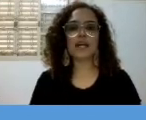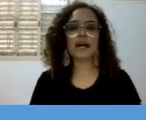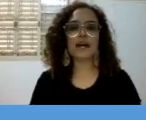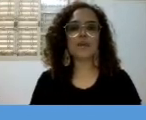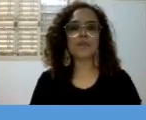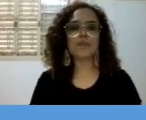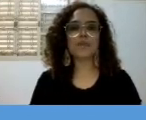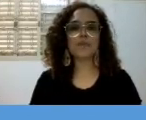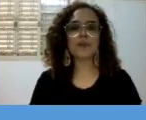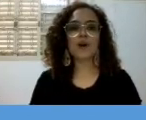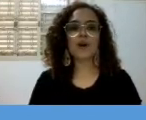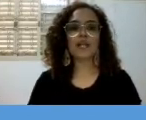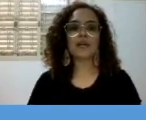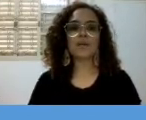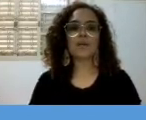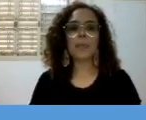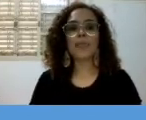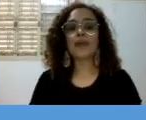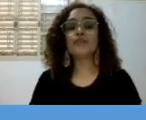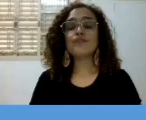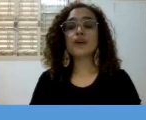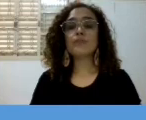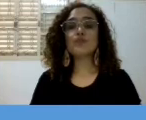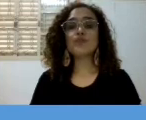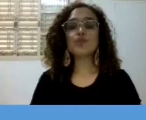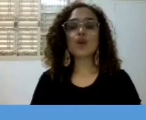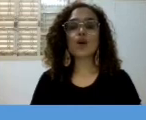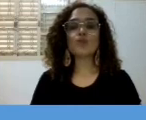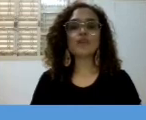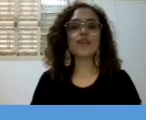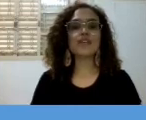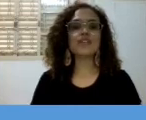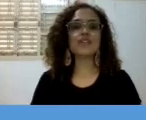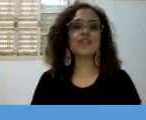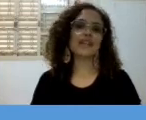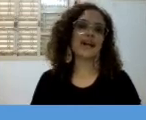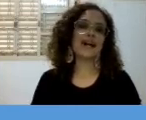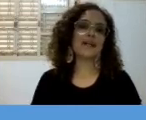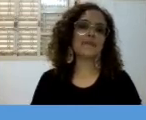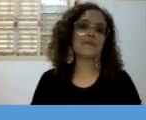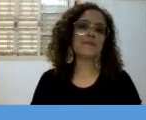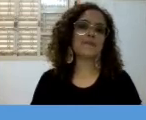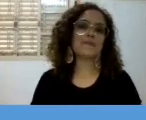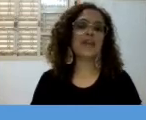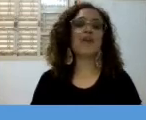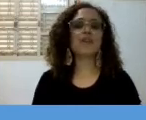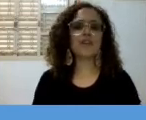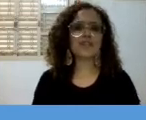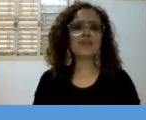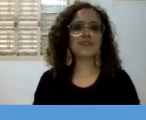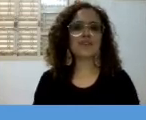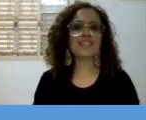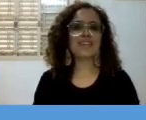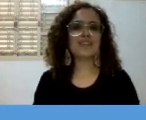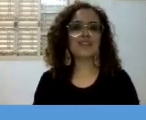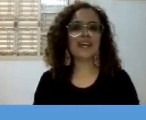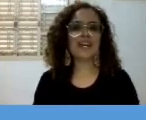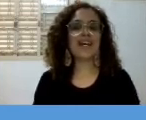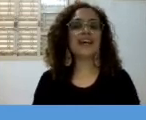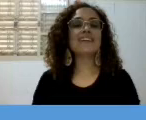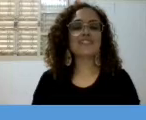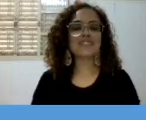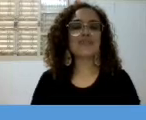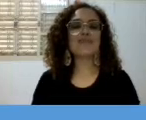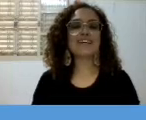pode colocar? Olha, vamos todos registrar. É o que nós estamos fazendo,